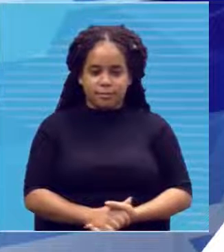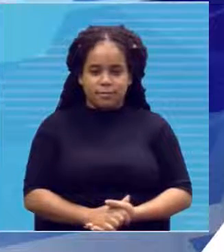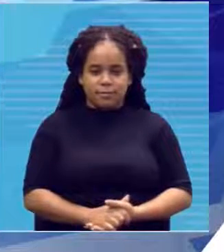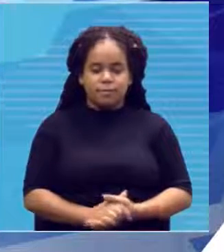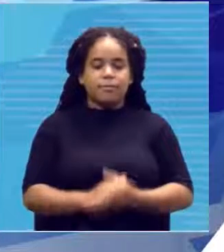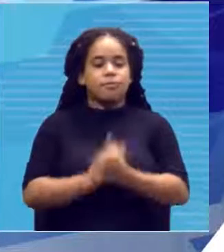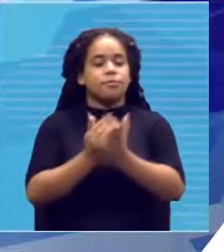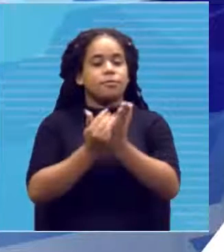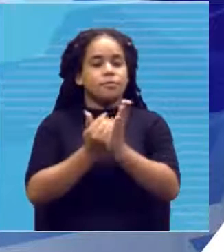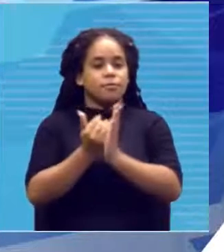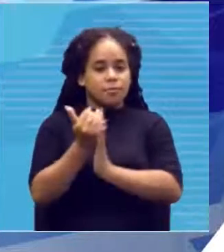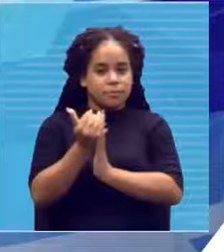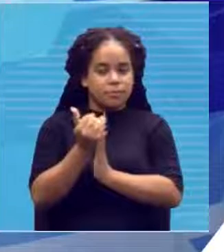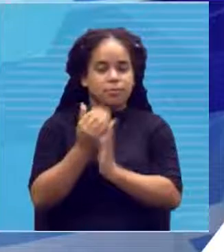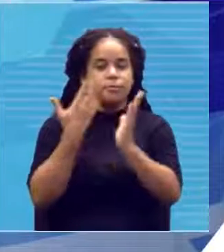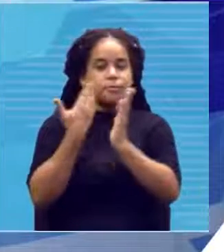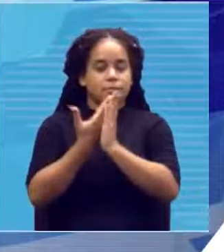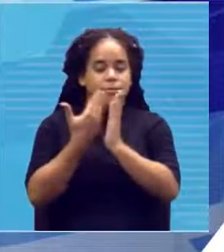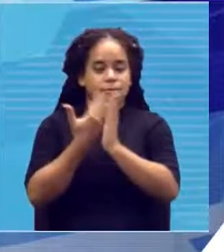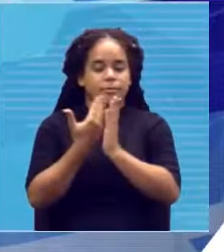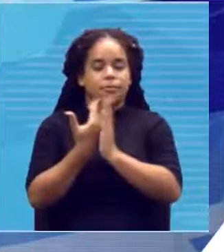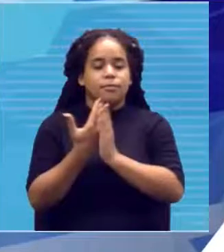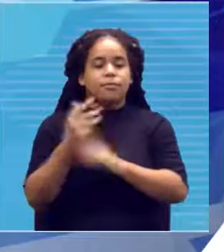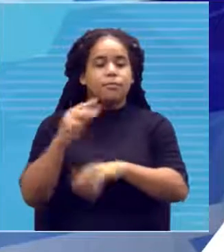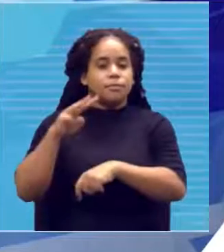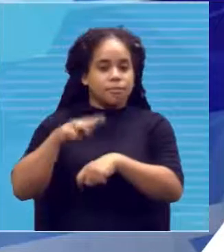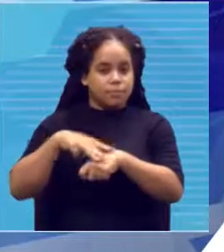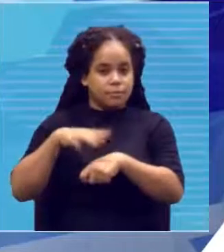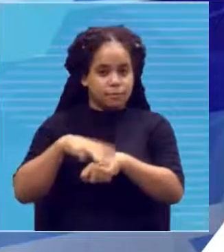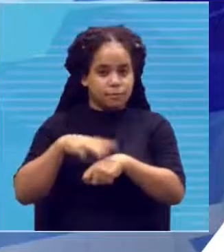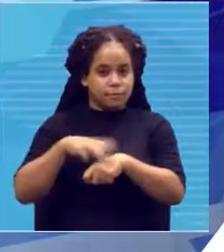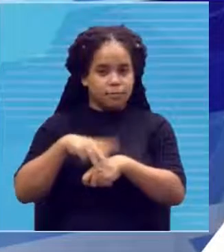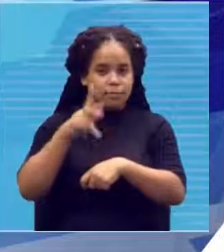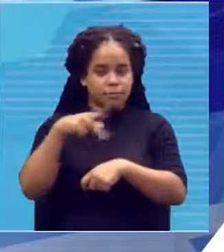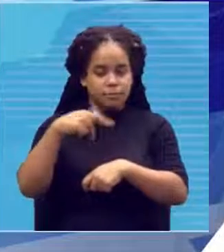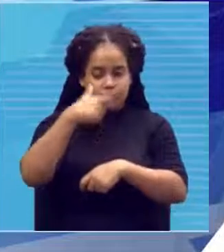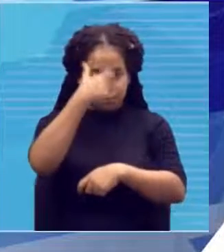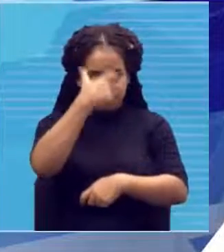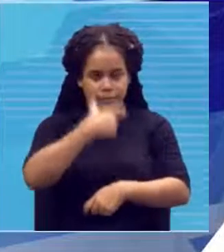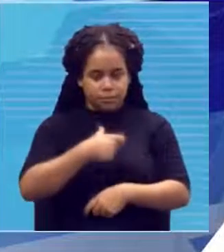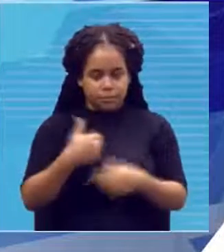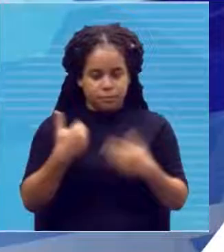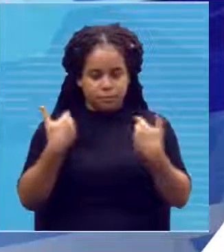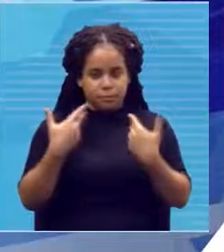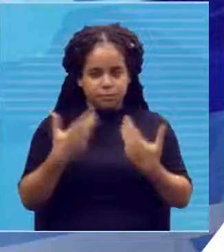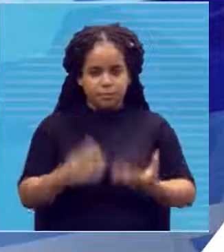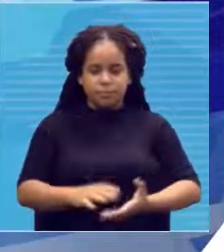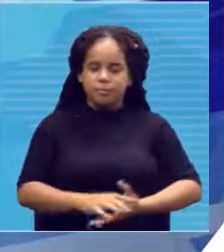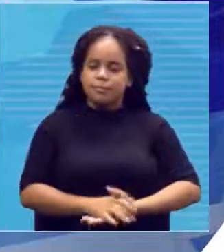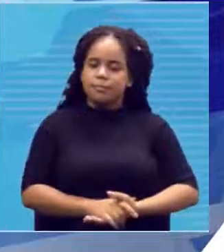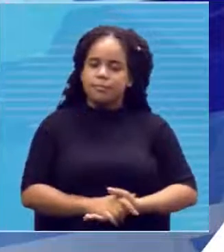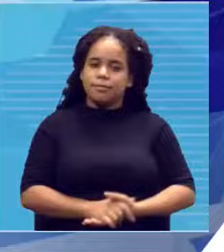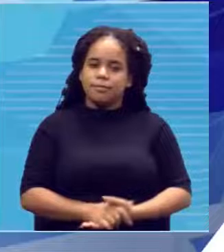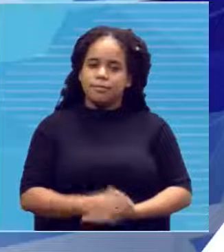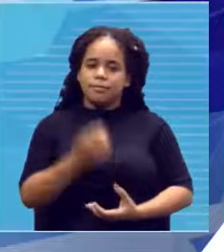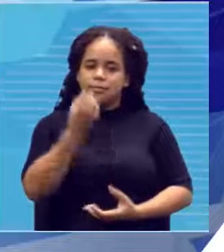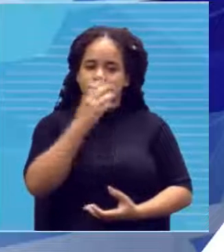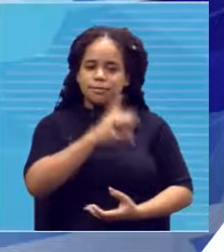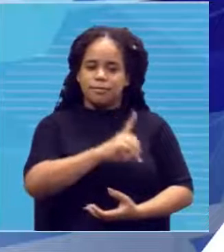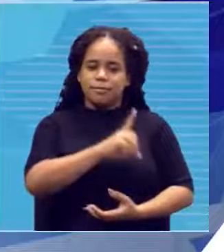começando com a aula de matemática com o professor Rafael Marques Bom dia